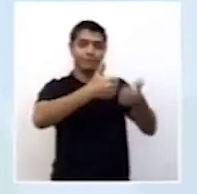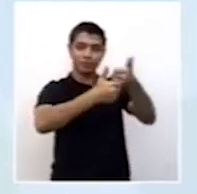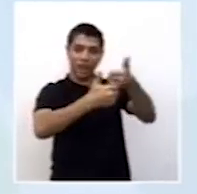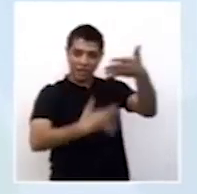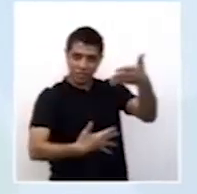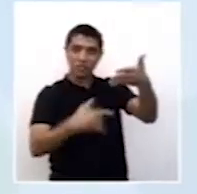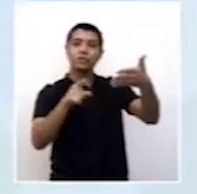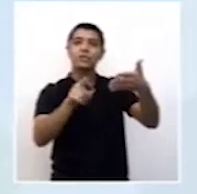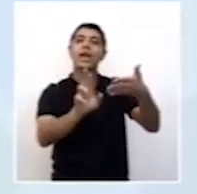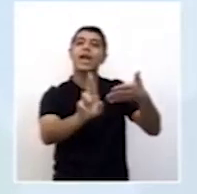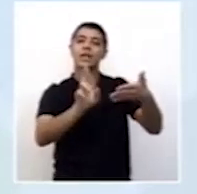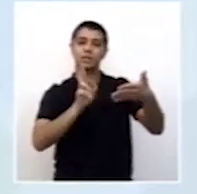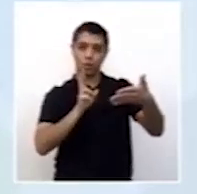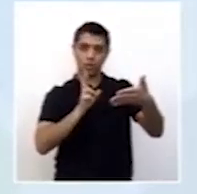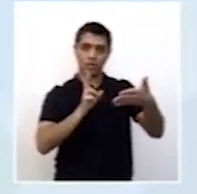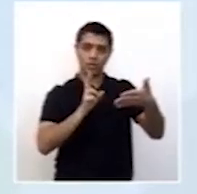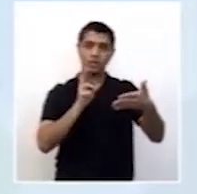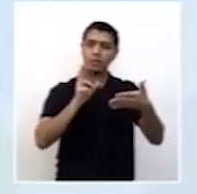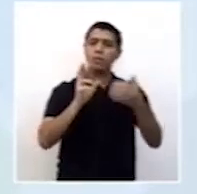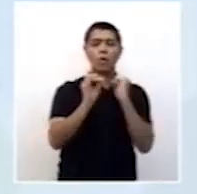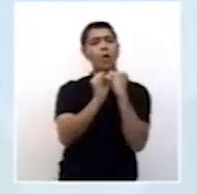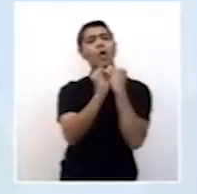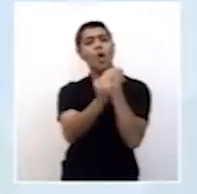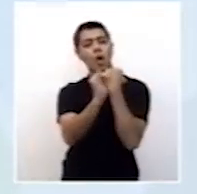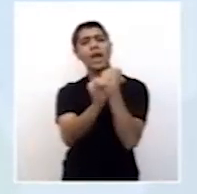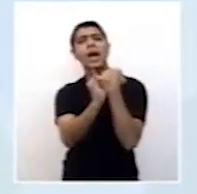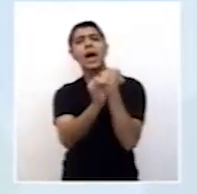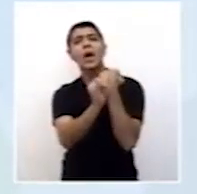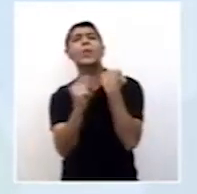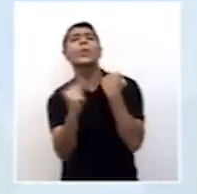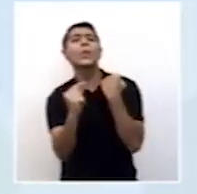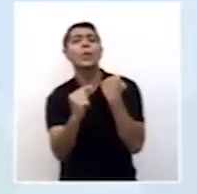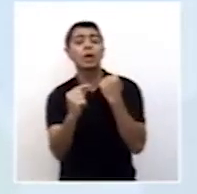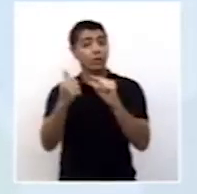você acha que é crônica. Não vale colar do Google.